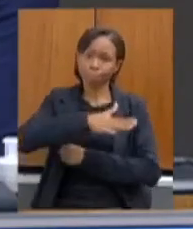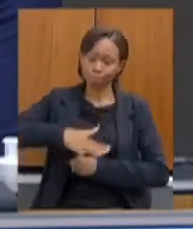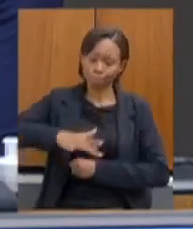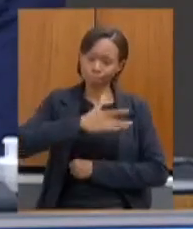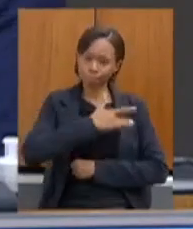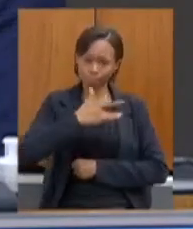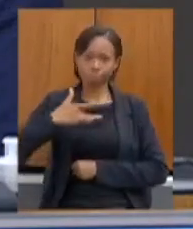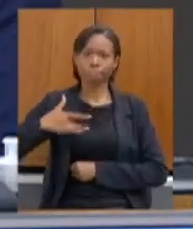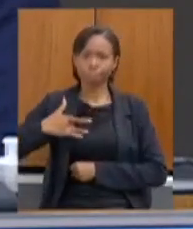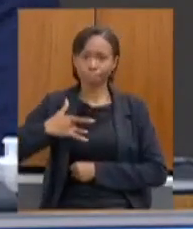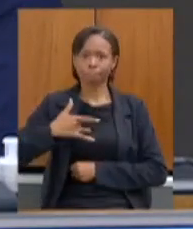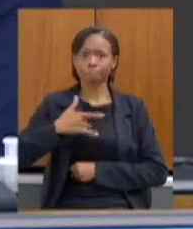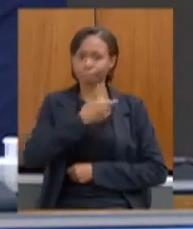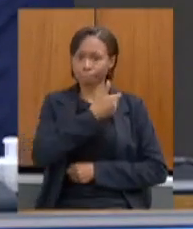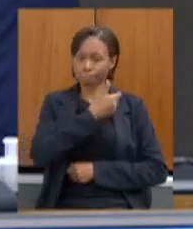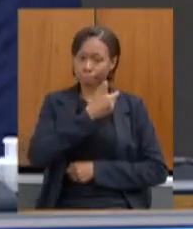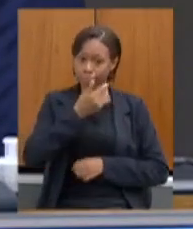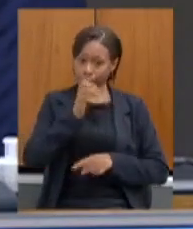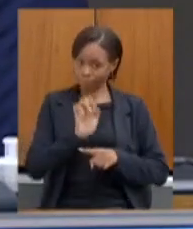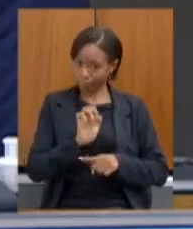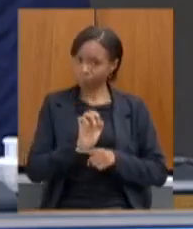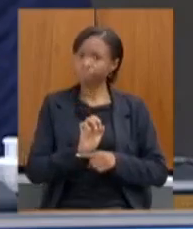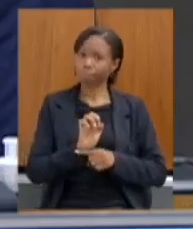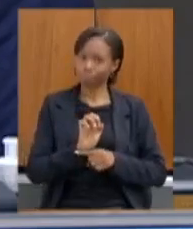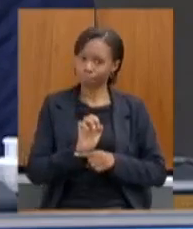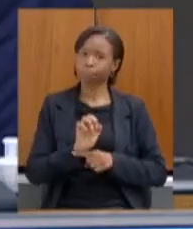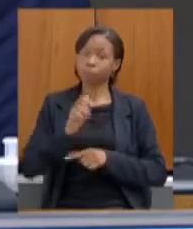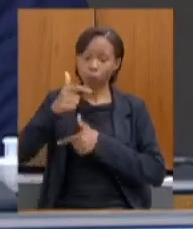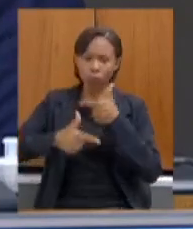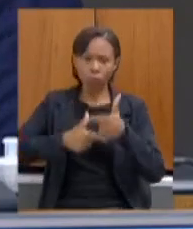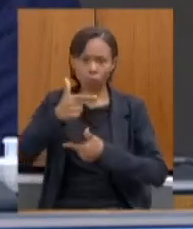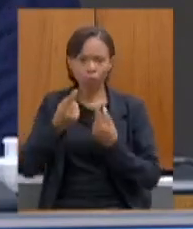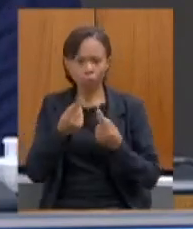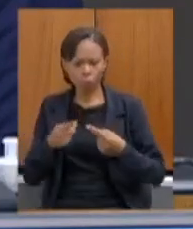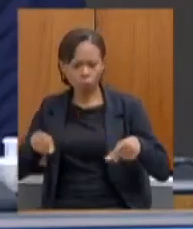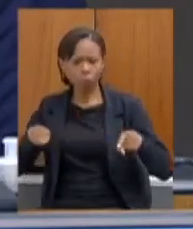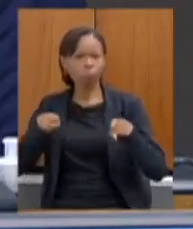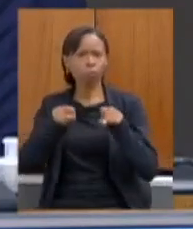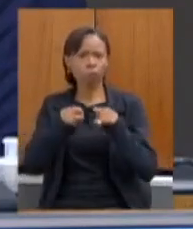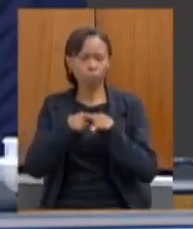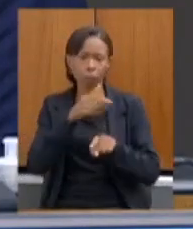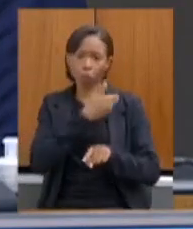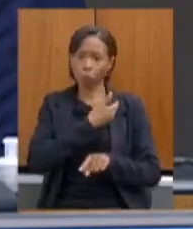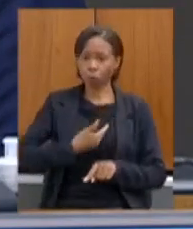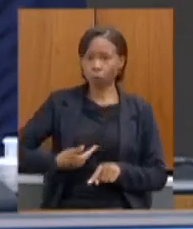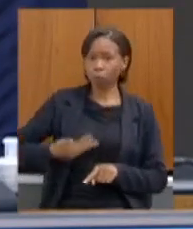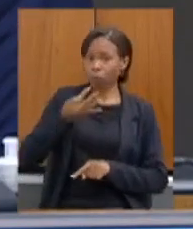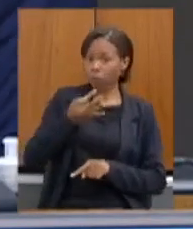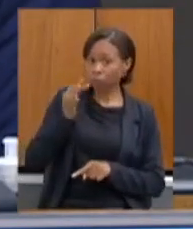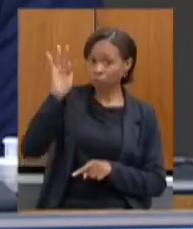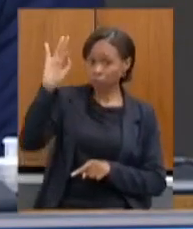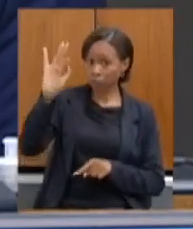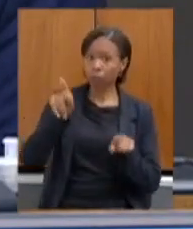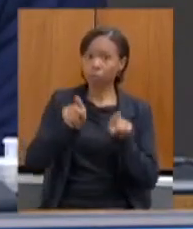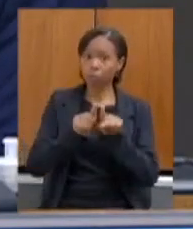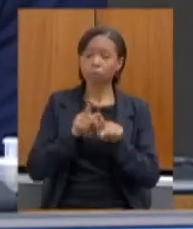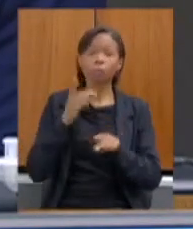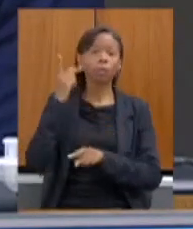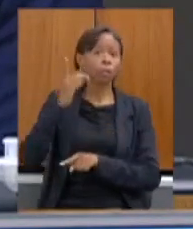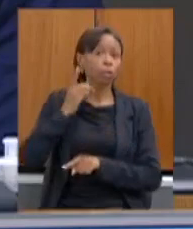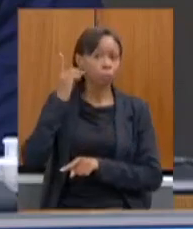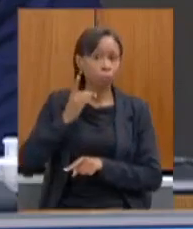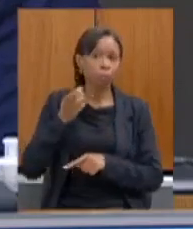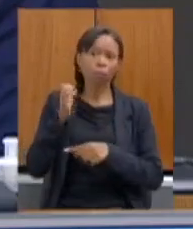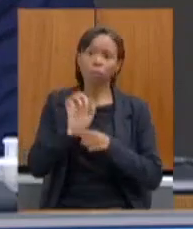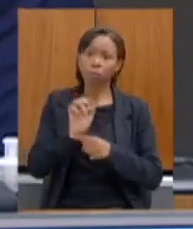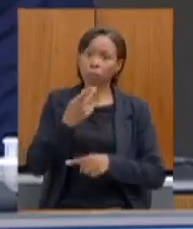pública estadual. Com todo o trabalho e parceria que nós fizemos com o governo federal e também com os deputados estaduais da Assembleia